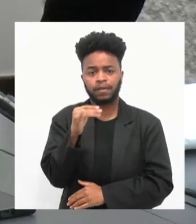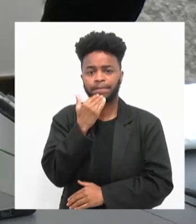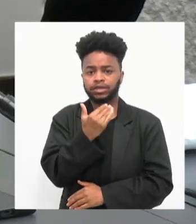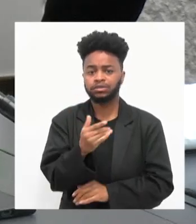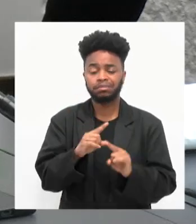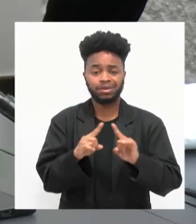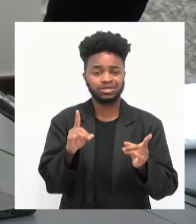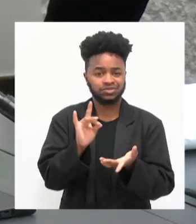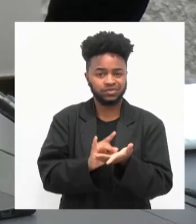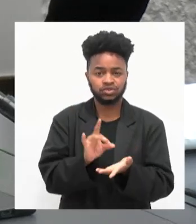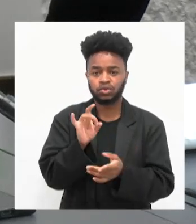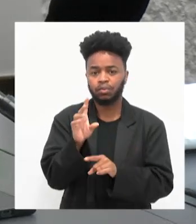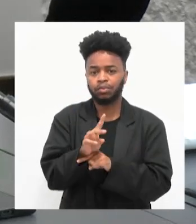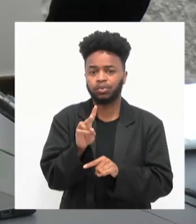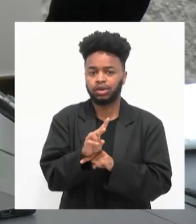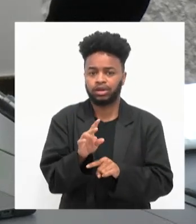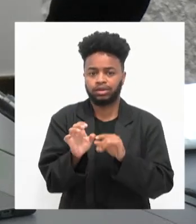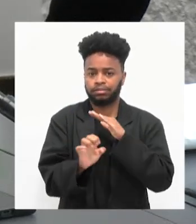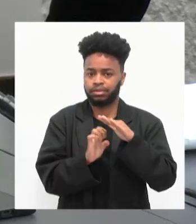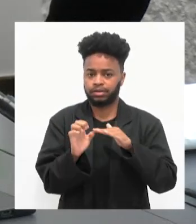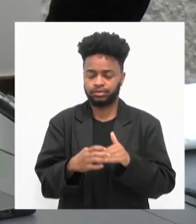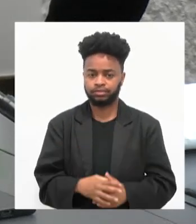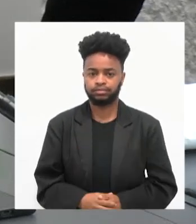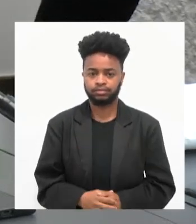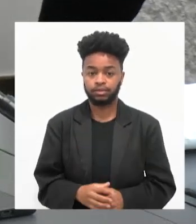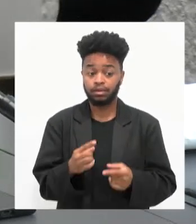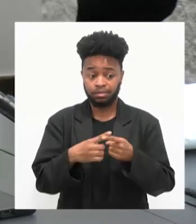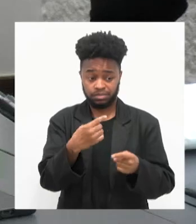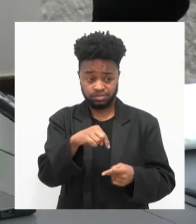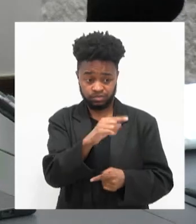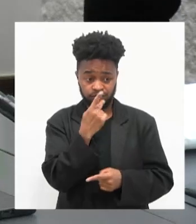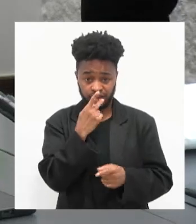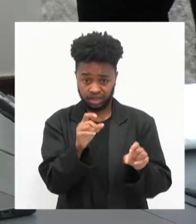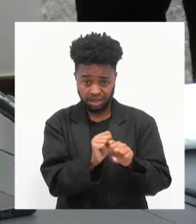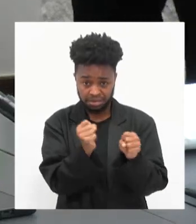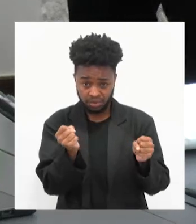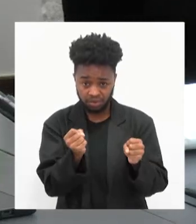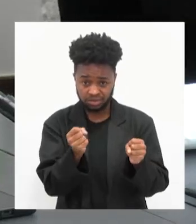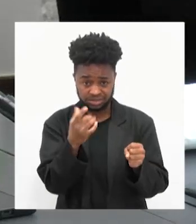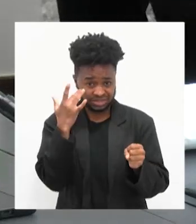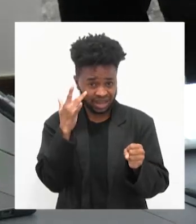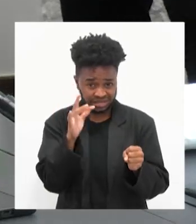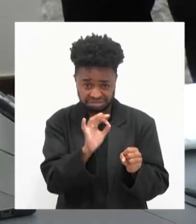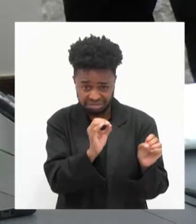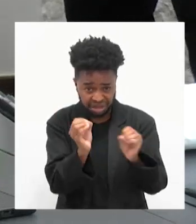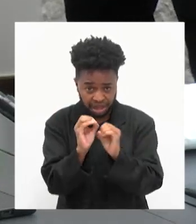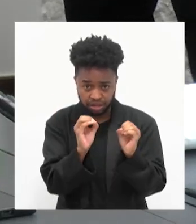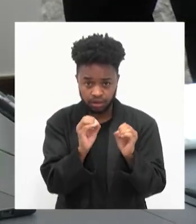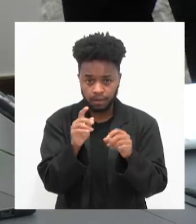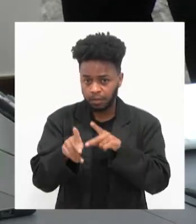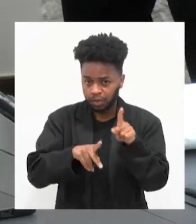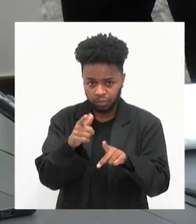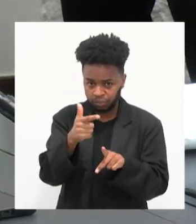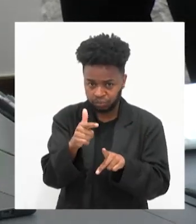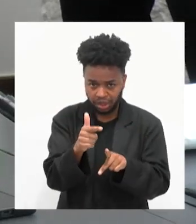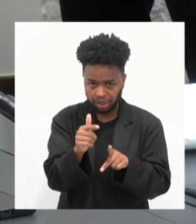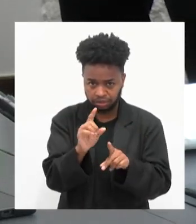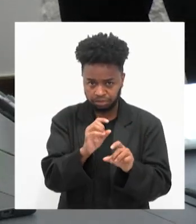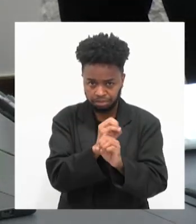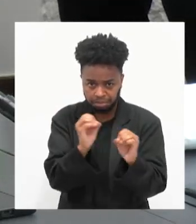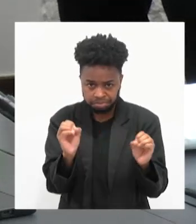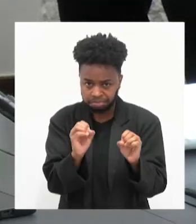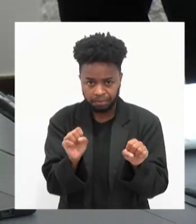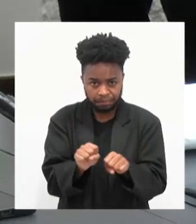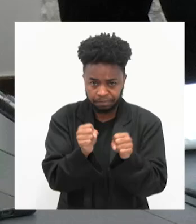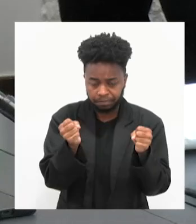é a proteção aos empresários de ônibus. Dizem que eles estão quebrados. Você acha que ninguém está quebrado? Acha que a população não está quebrada? Está